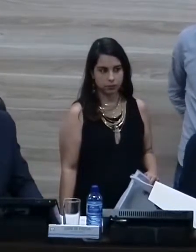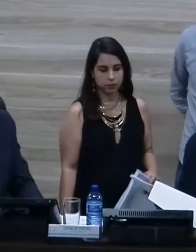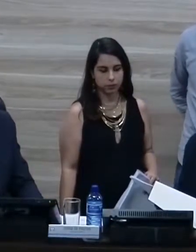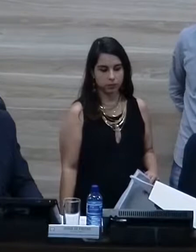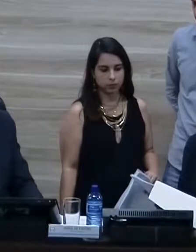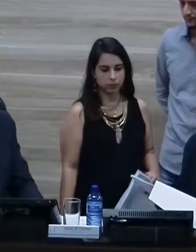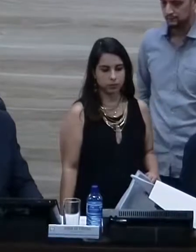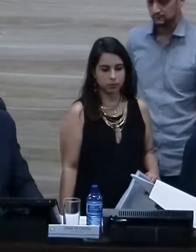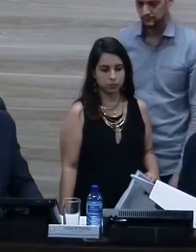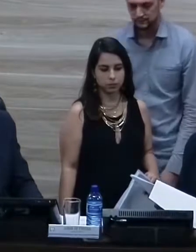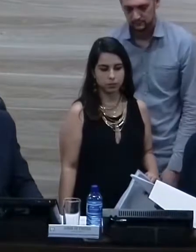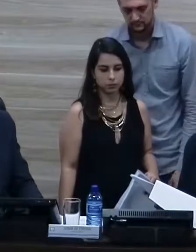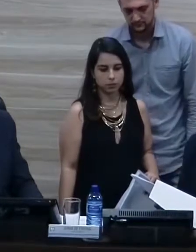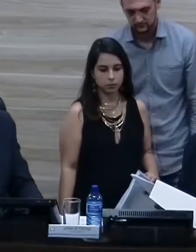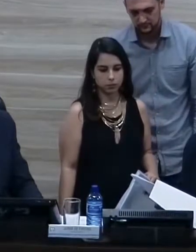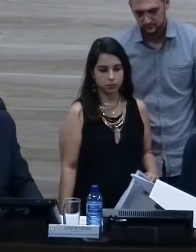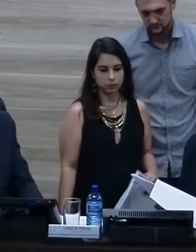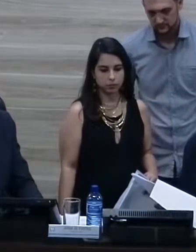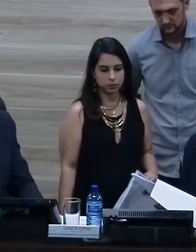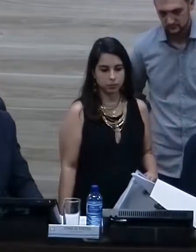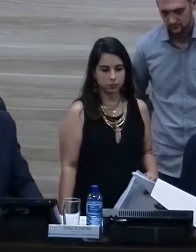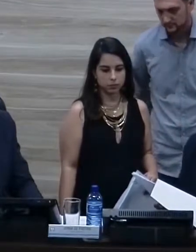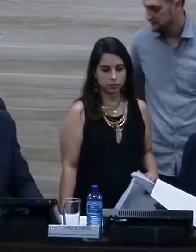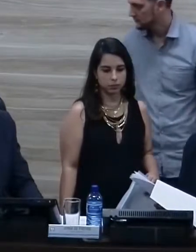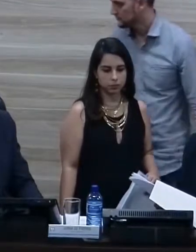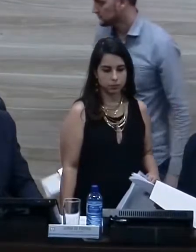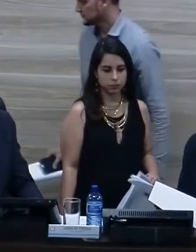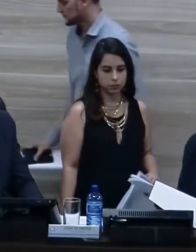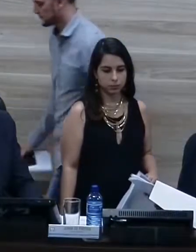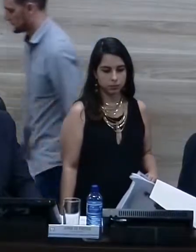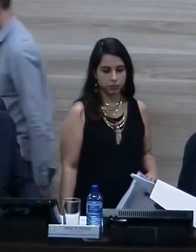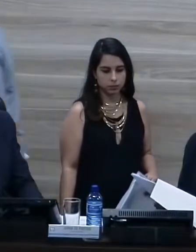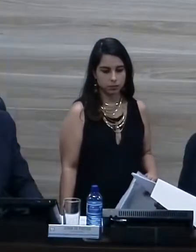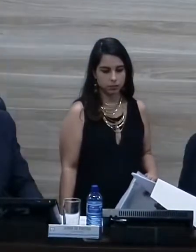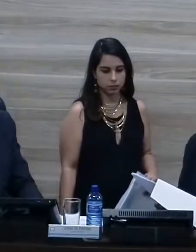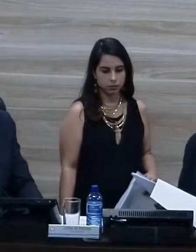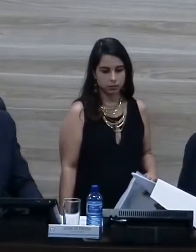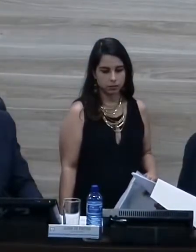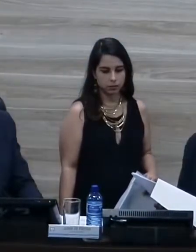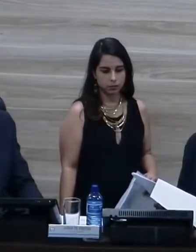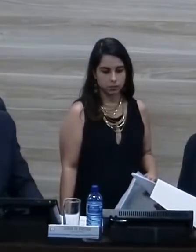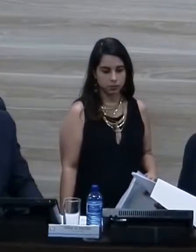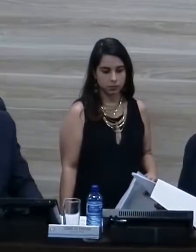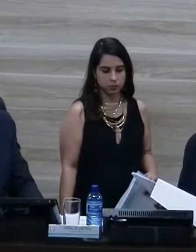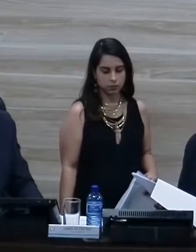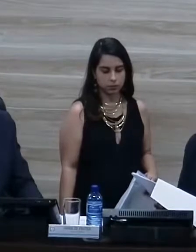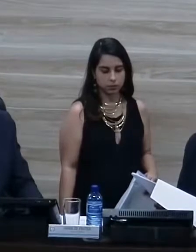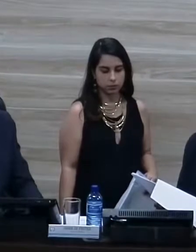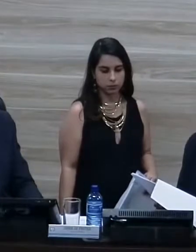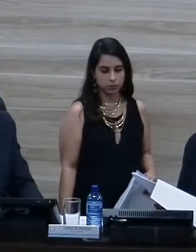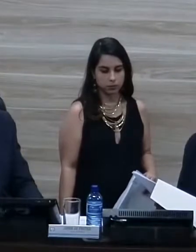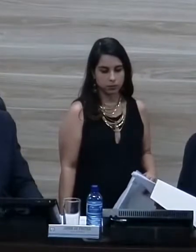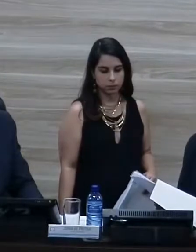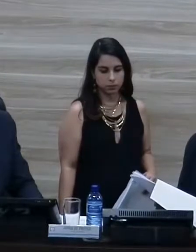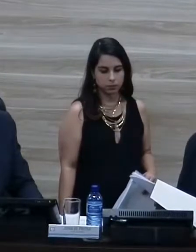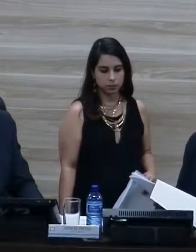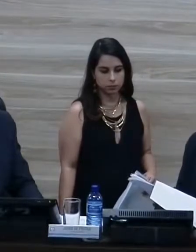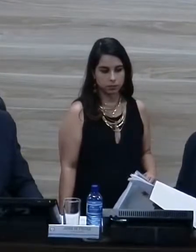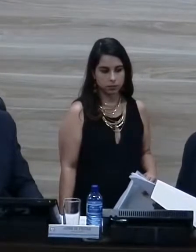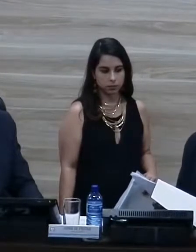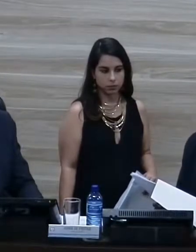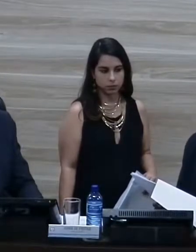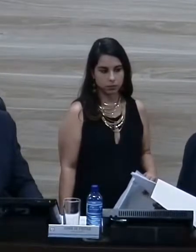entidades beneficiárias, incluindo-as na relação de subvenção, auxílio ou contribuições da Lei